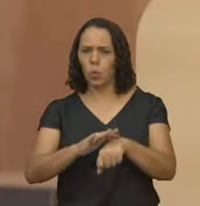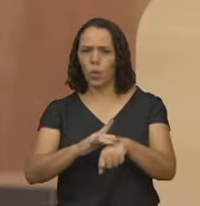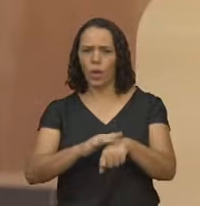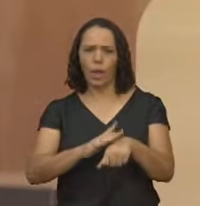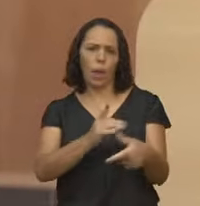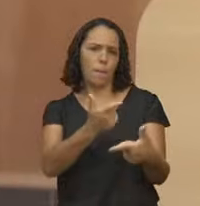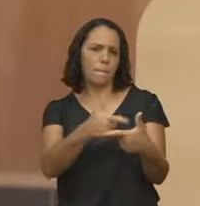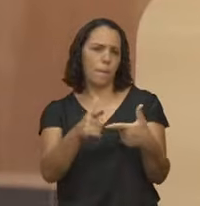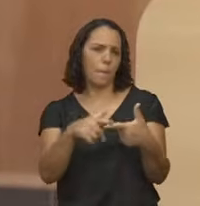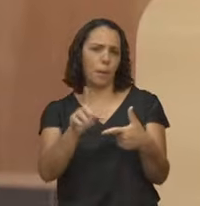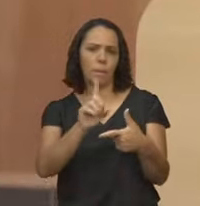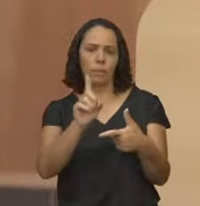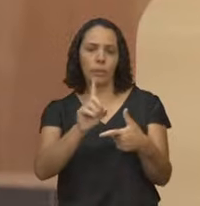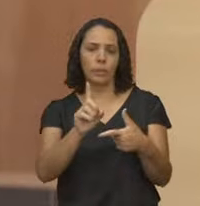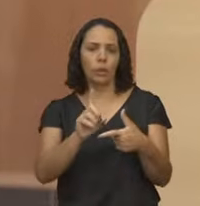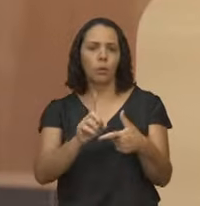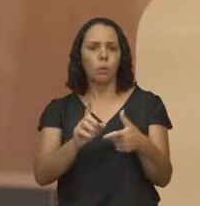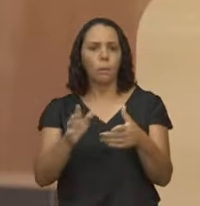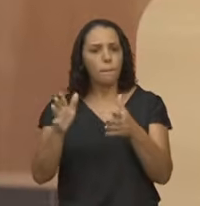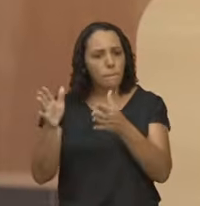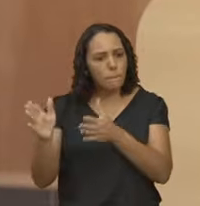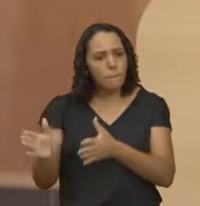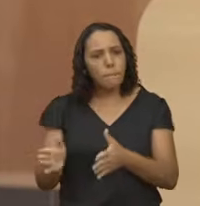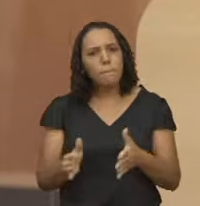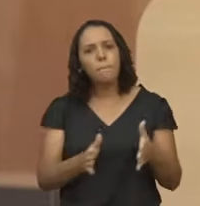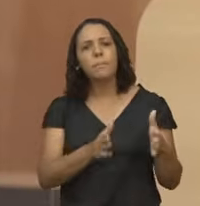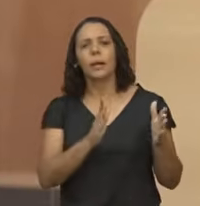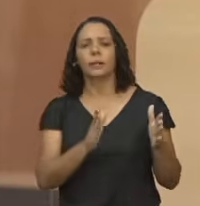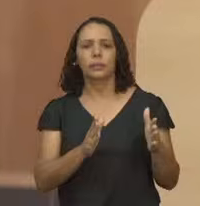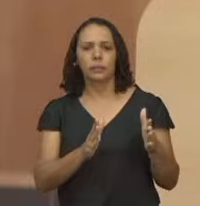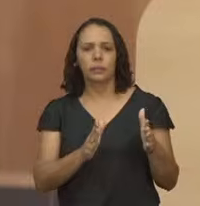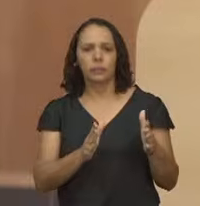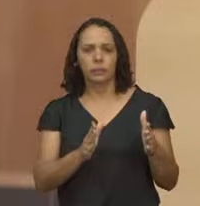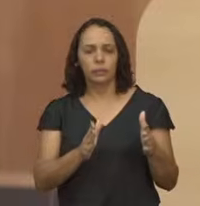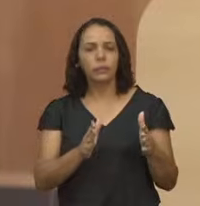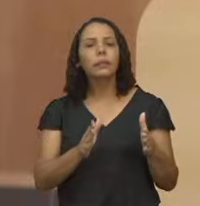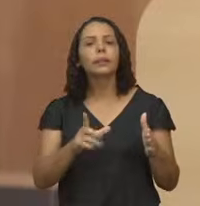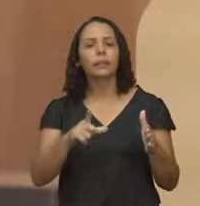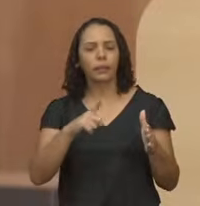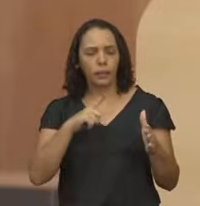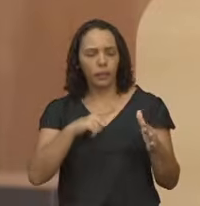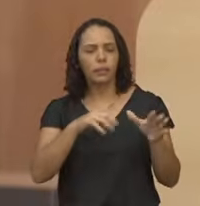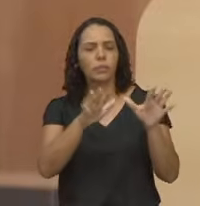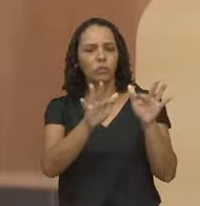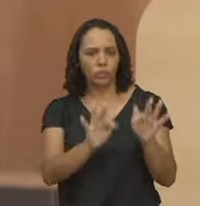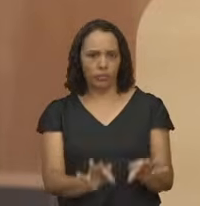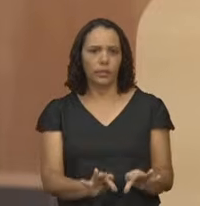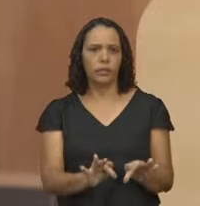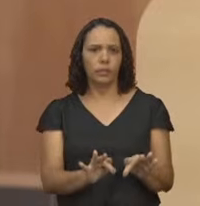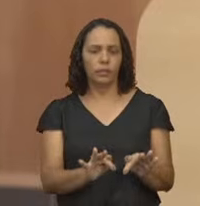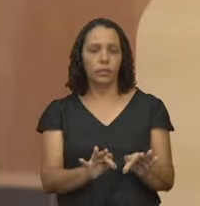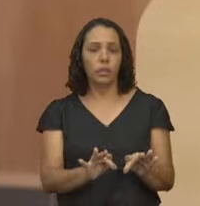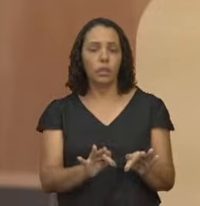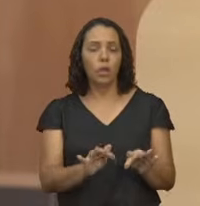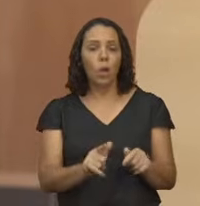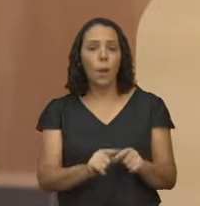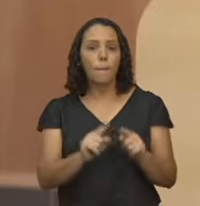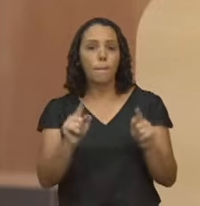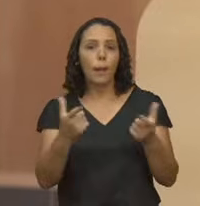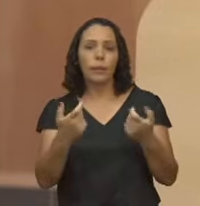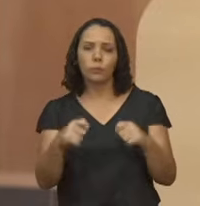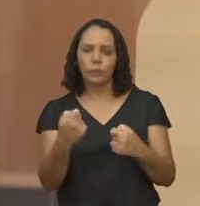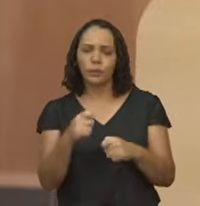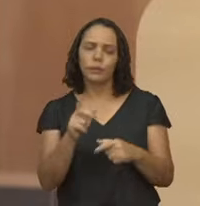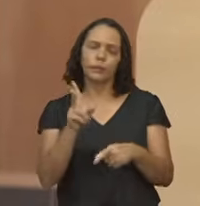processo. Todos nós vamos passar, já passamos e passaremos em várias situações. Mas, então, ele não é uma doença, mas ele precisa